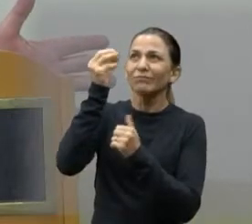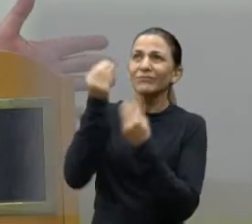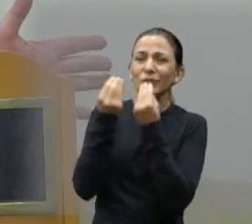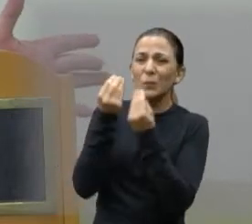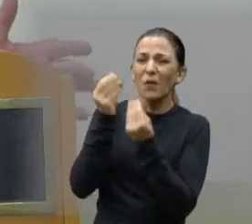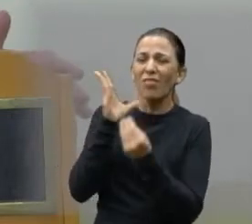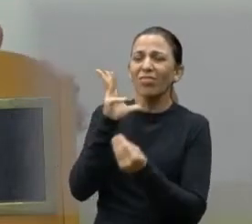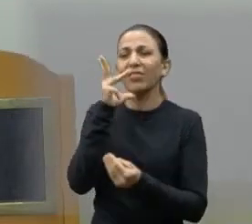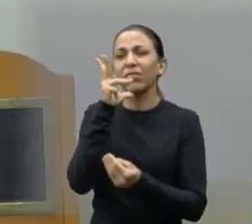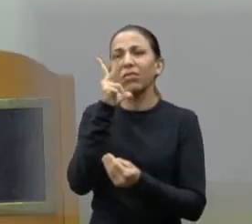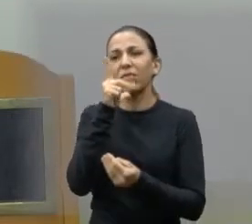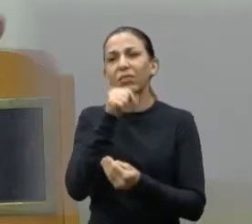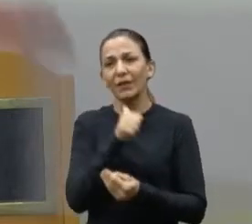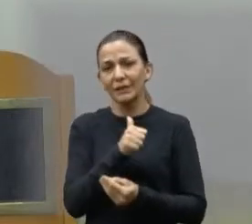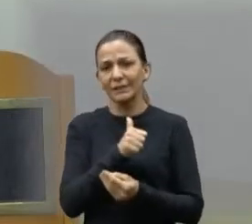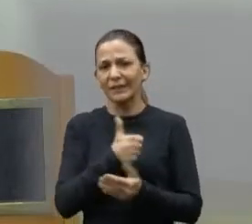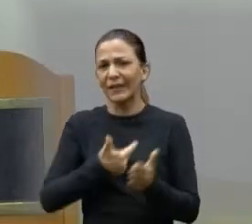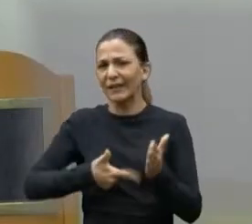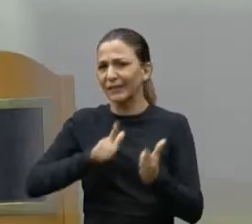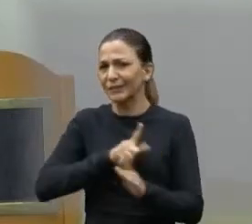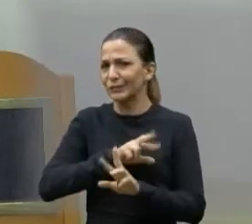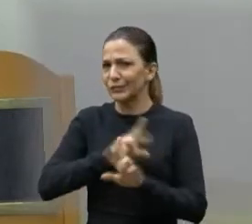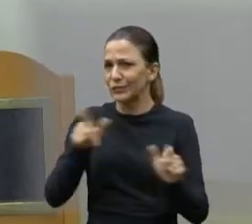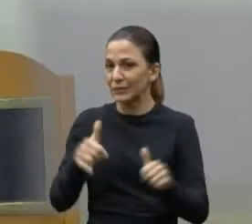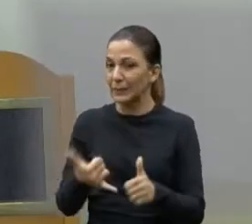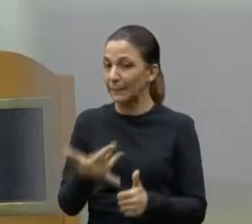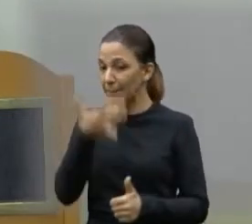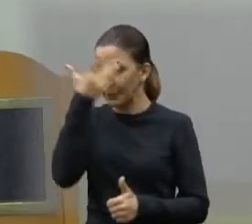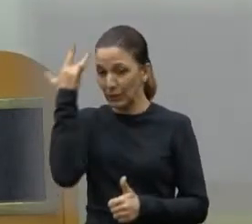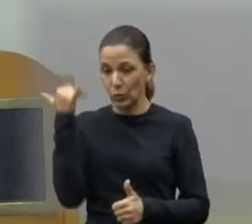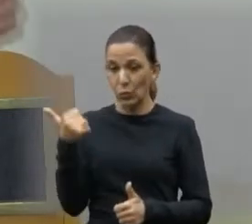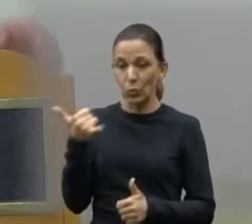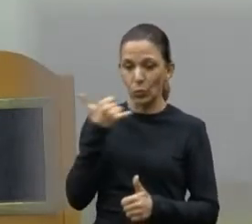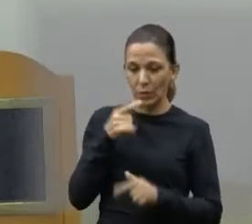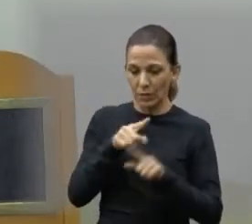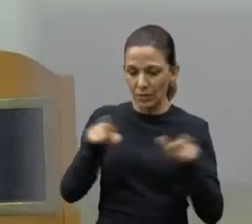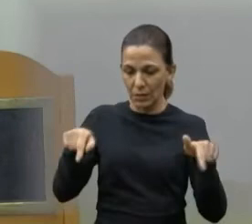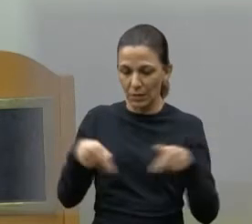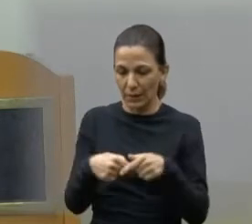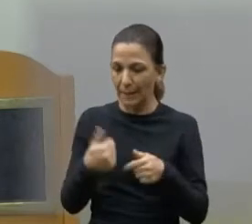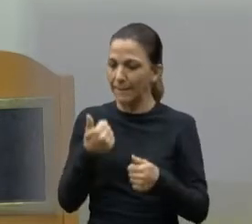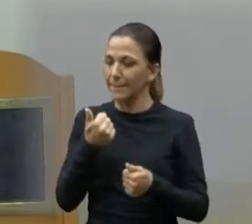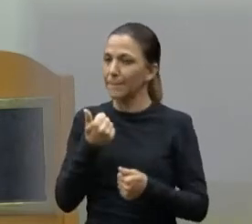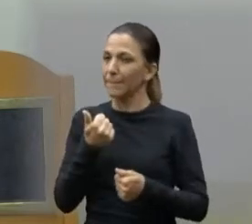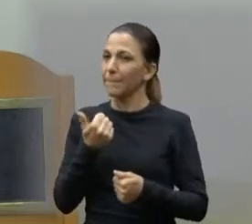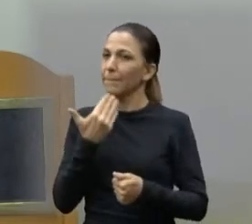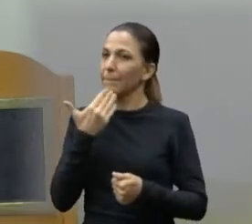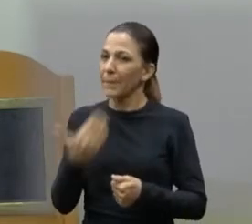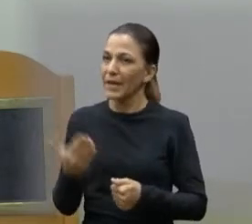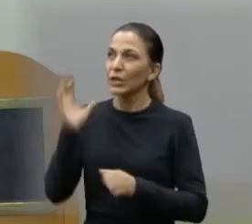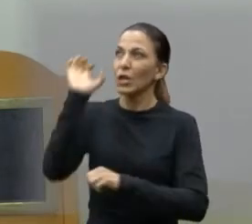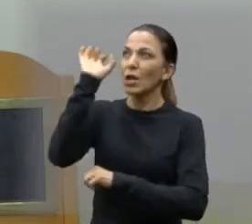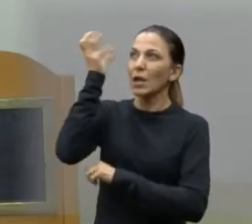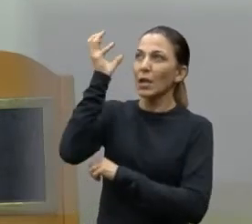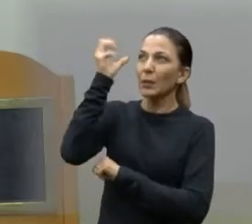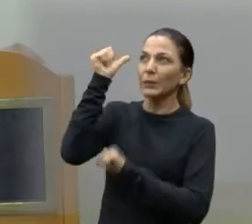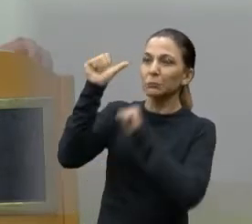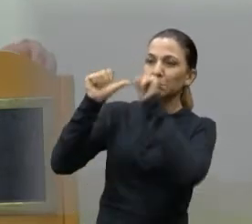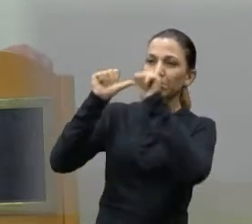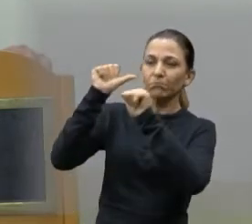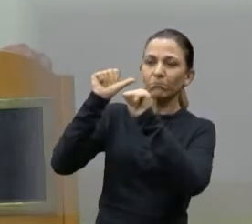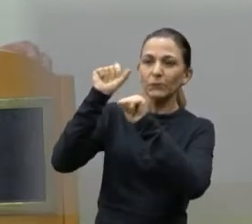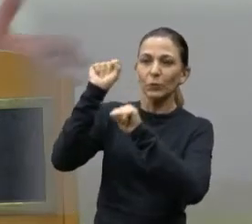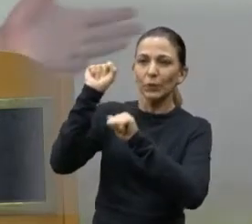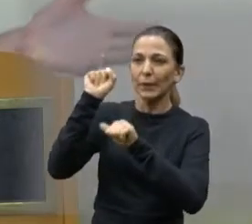assim quando alguém liga para nós no gabinete solicitacional substituição de uma lâmpada queimada vereadora o pastor